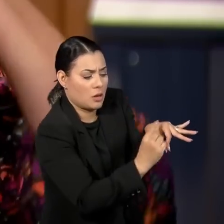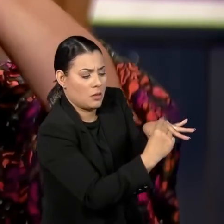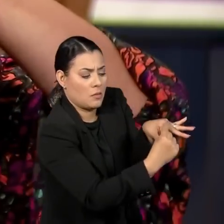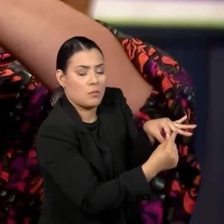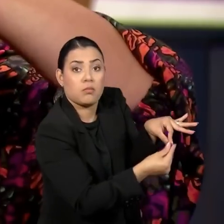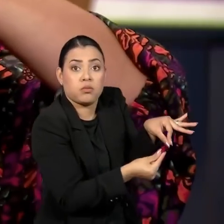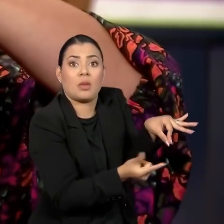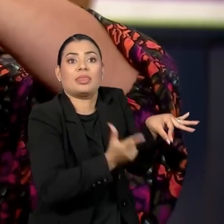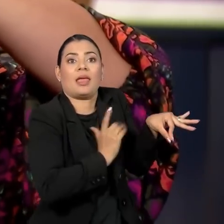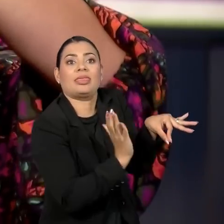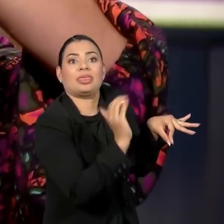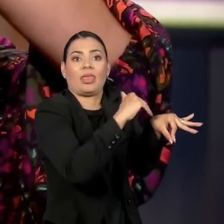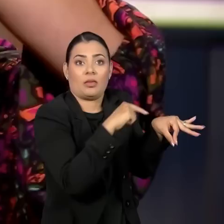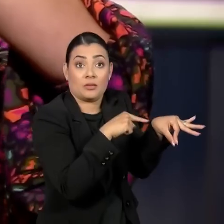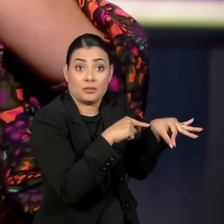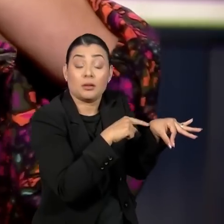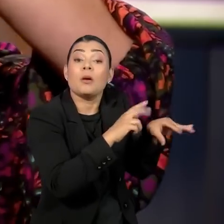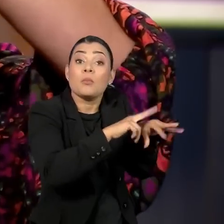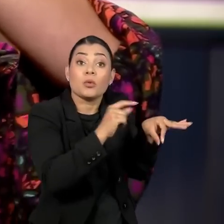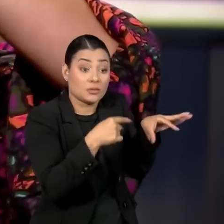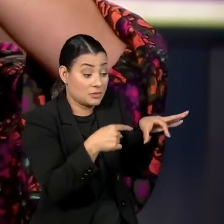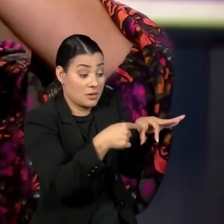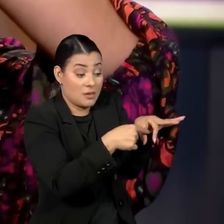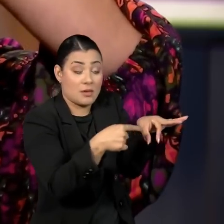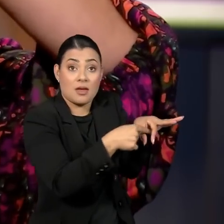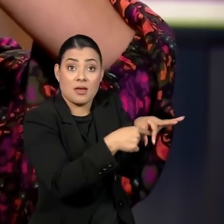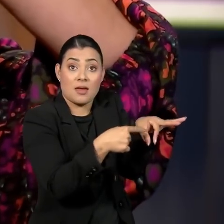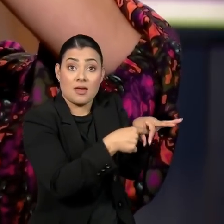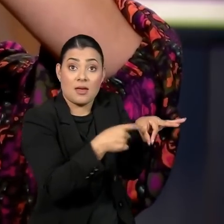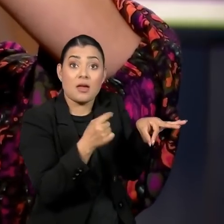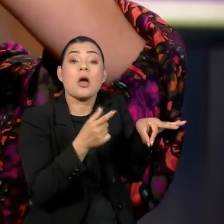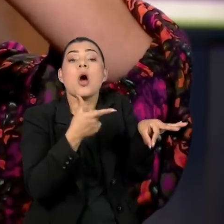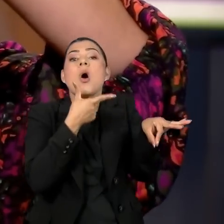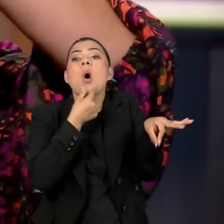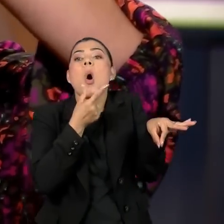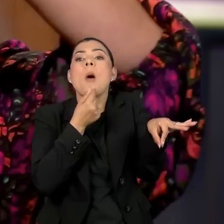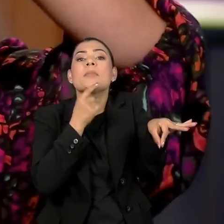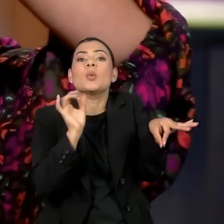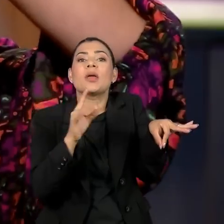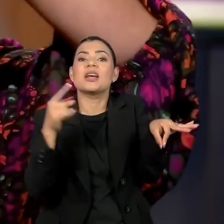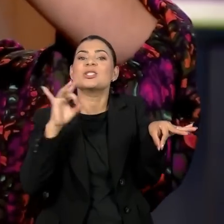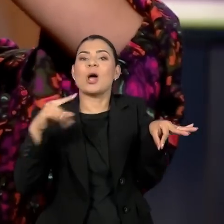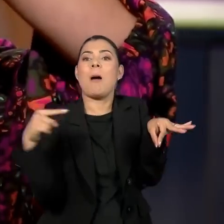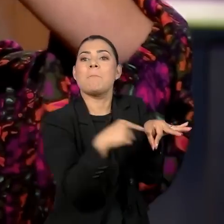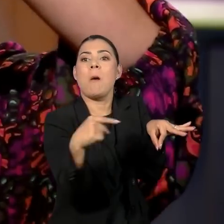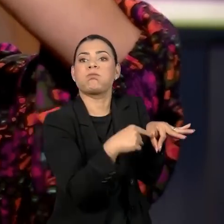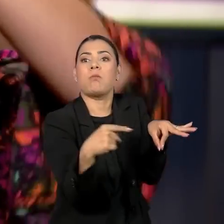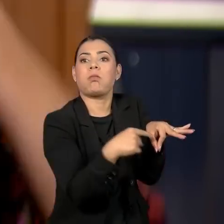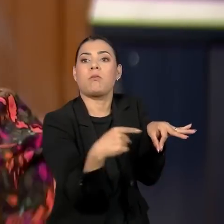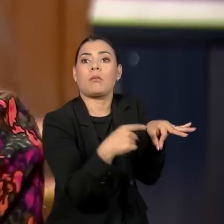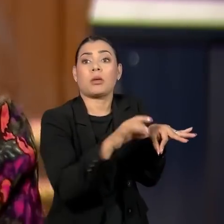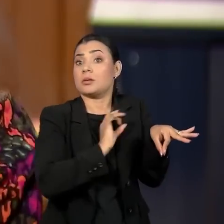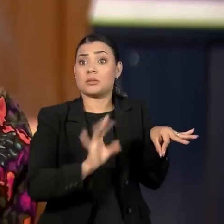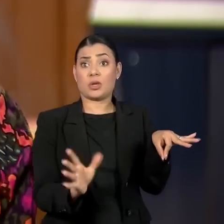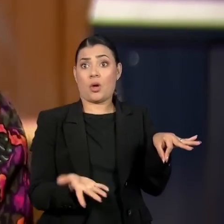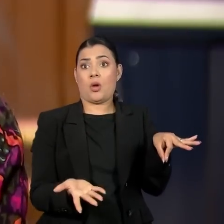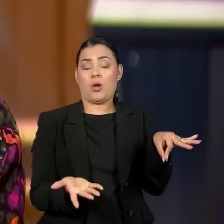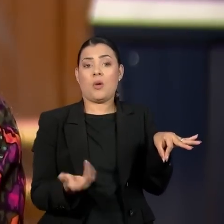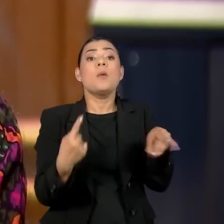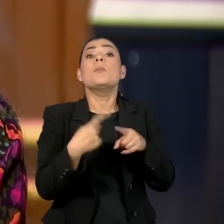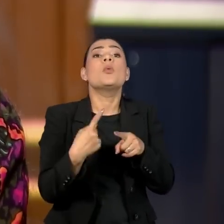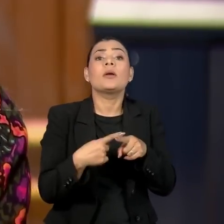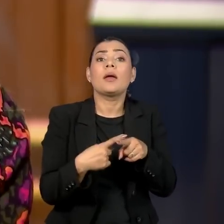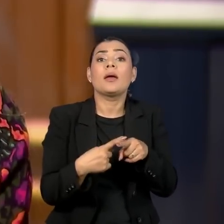acontece? Quando a gente tem o canal vaginal aqui, os homens tendem a fazer esse movimento de vai e vem. Por que eles fazem